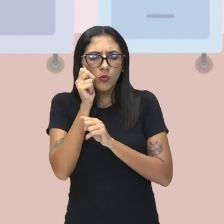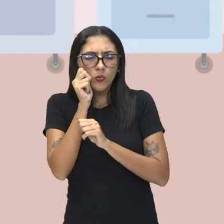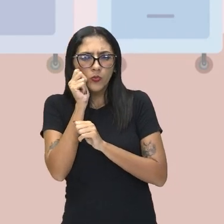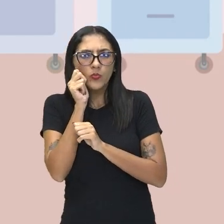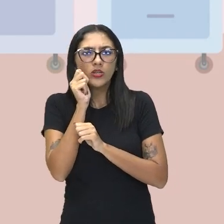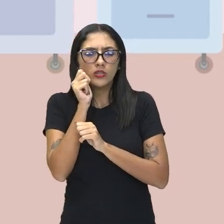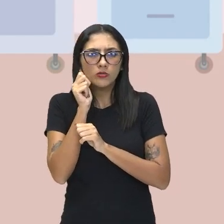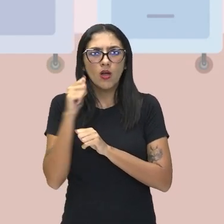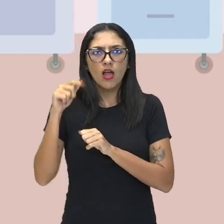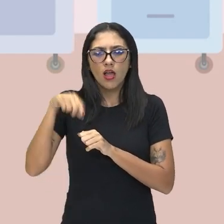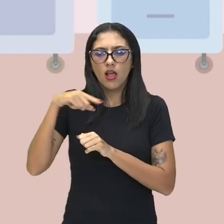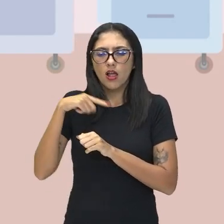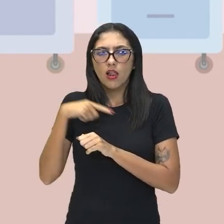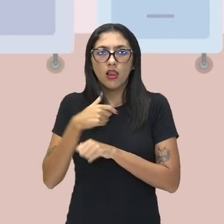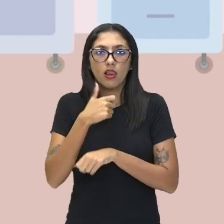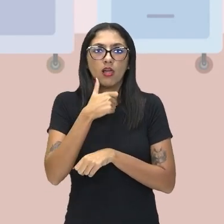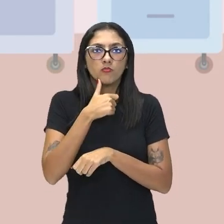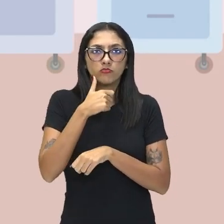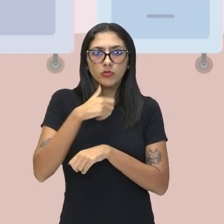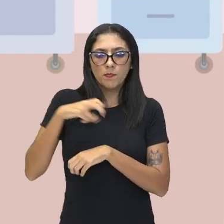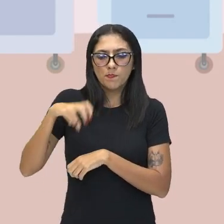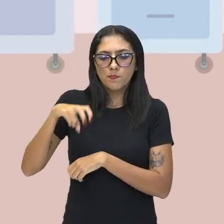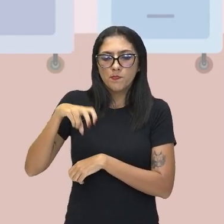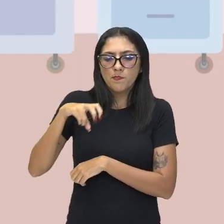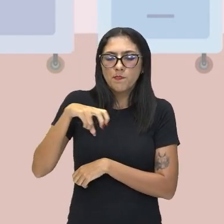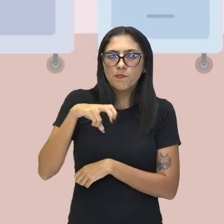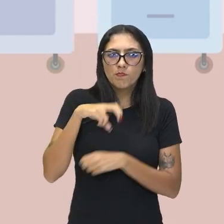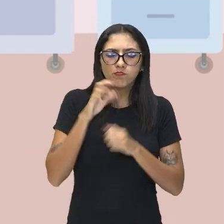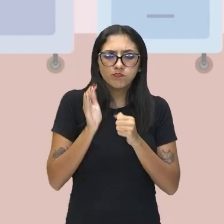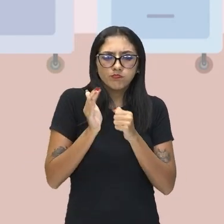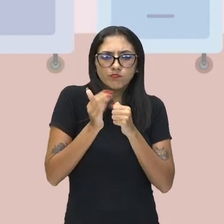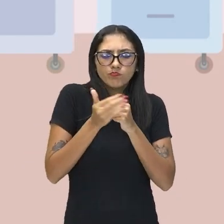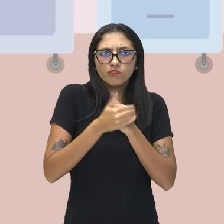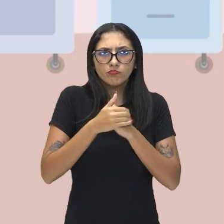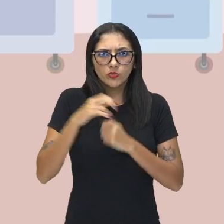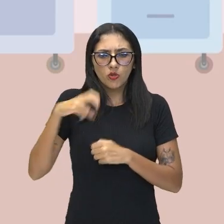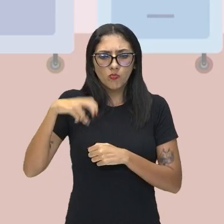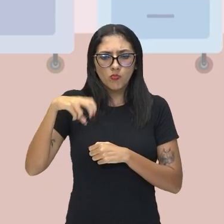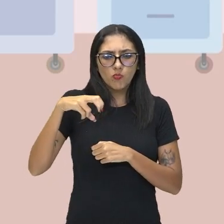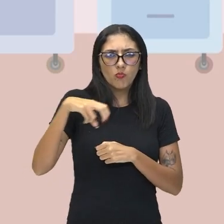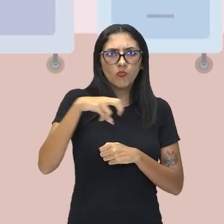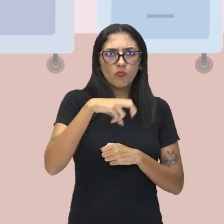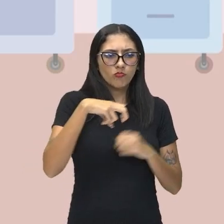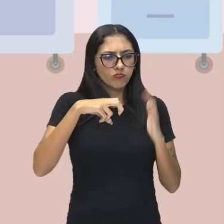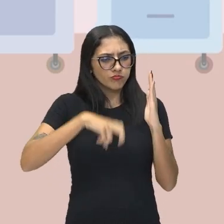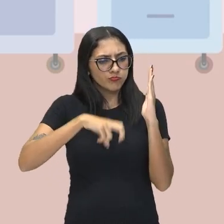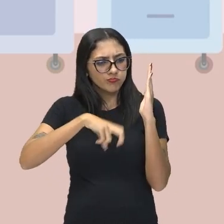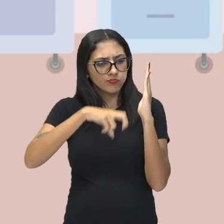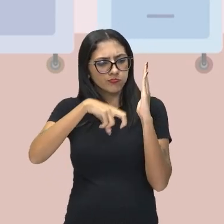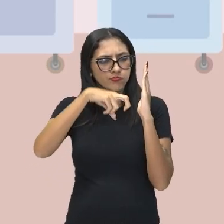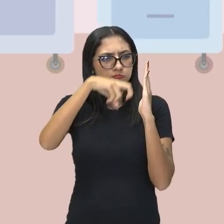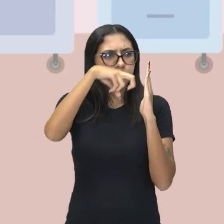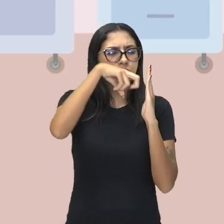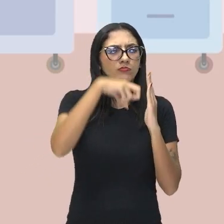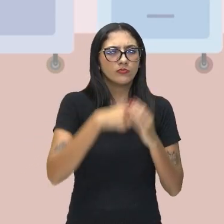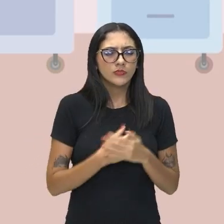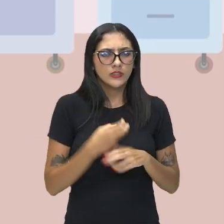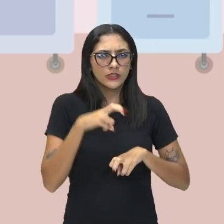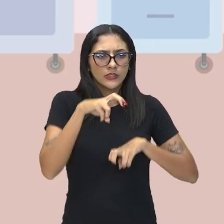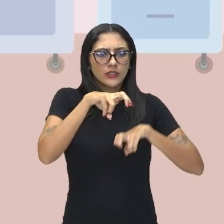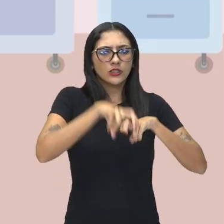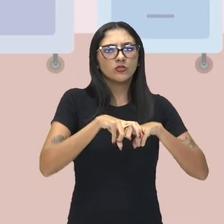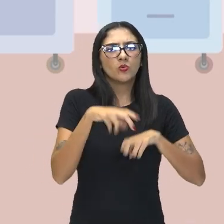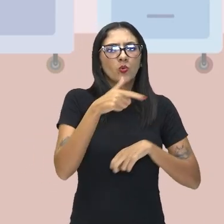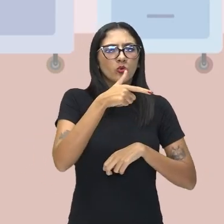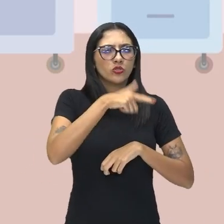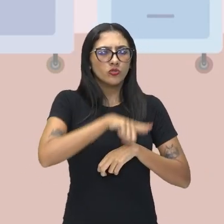E descalça, para não fazer barulho, subiu a longa escada da torre, sentou-se ao tear.